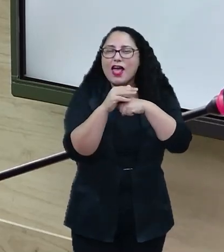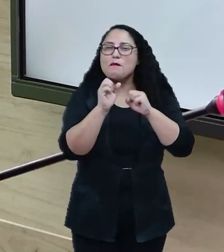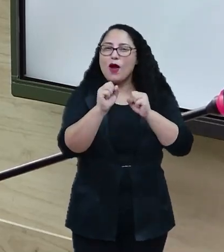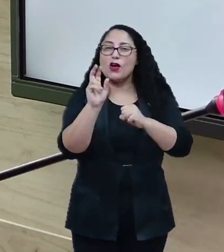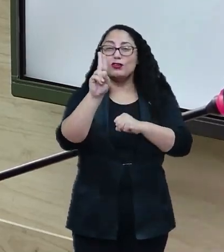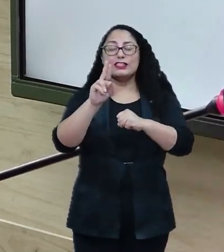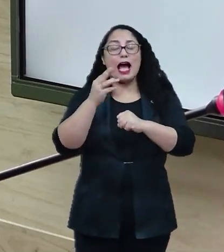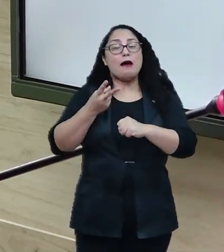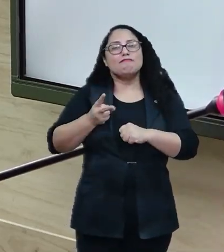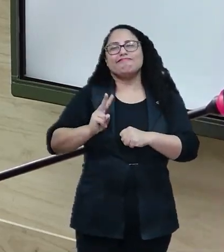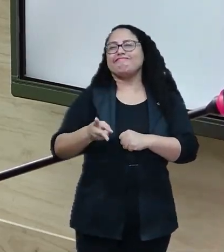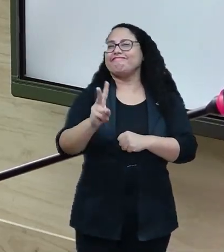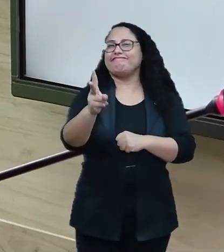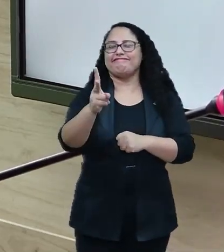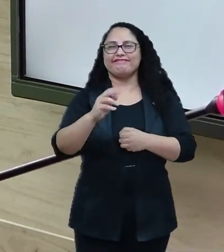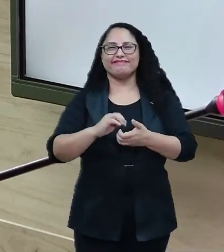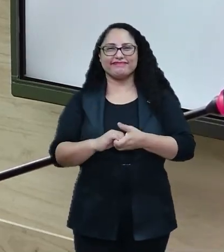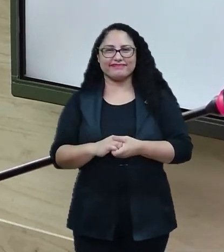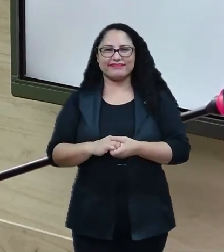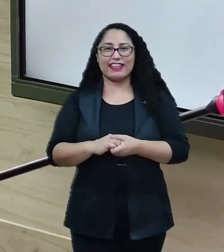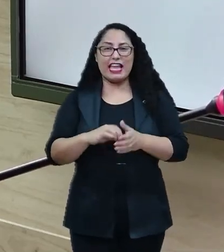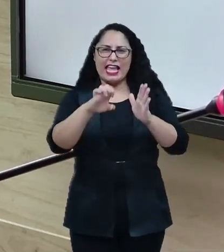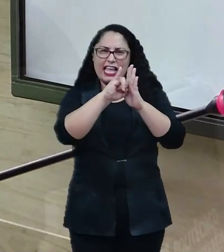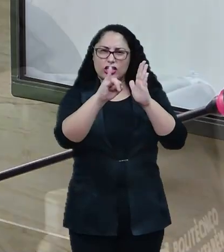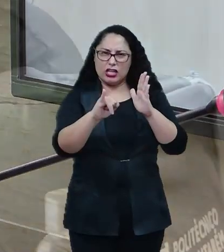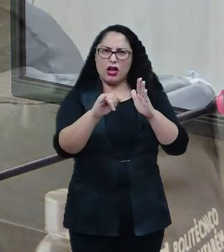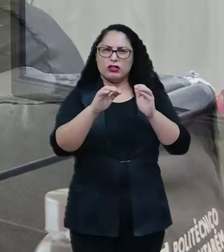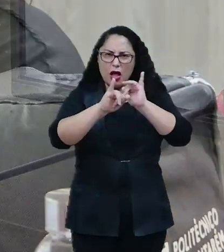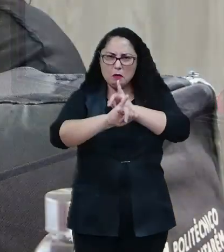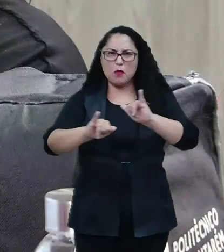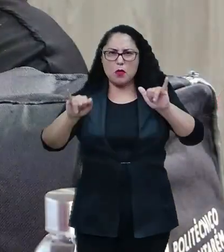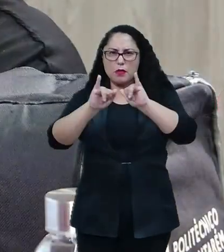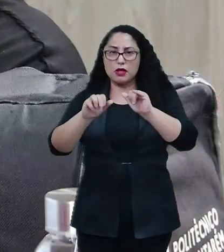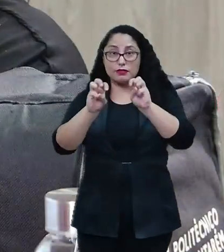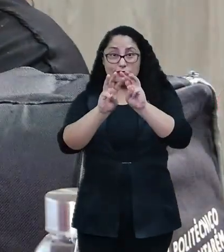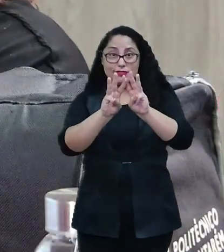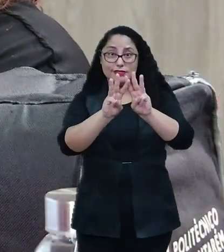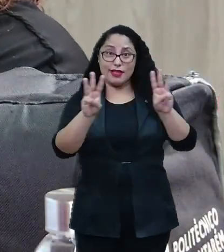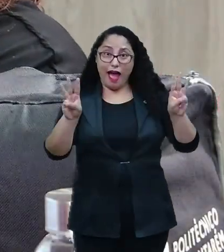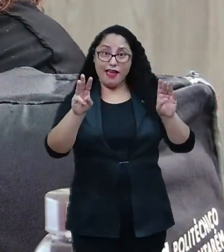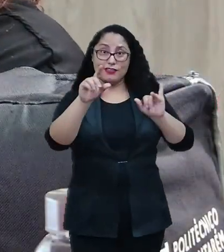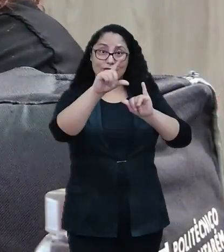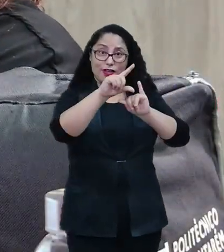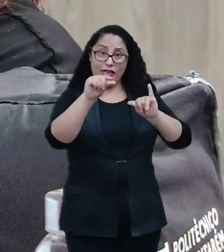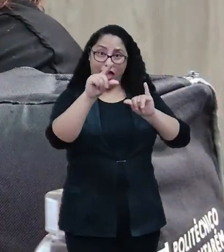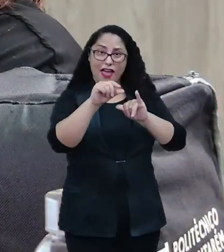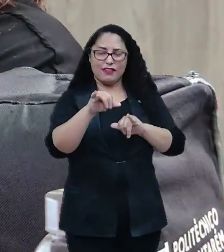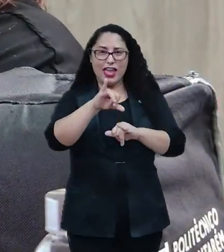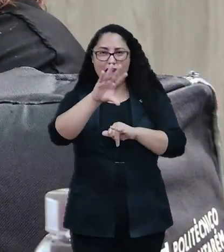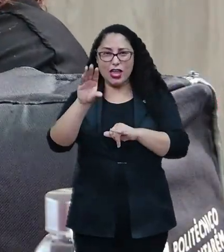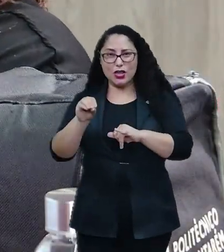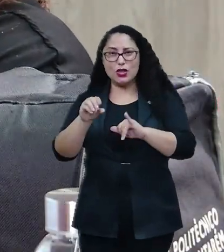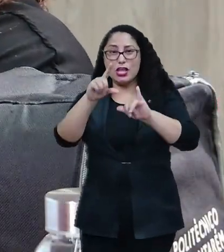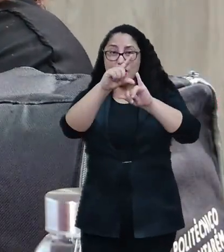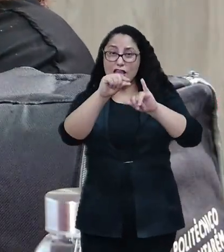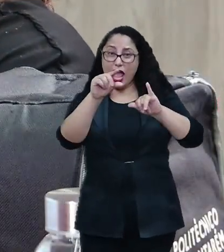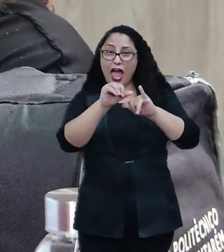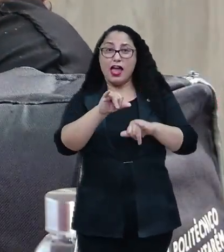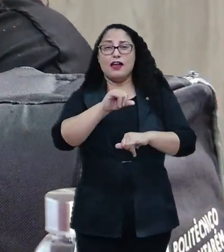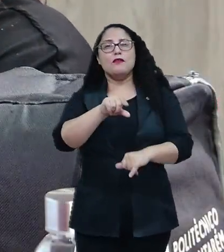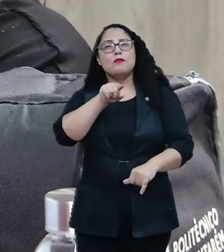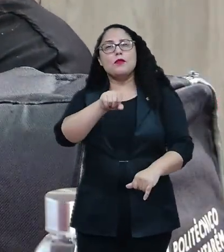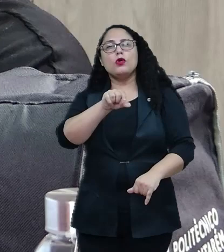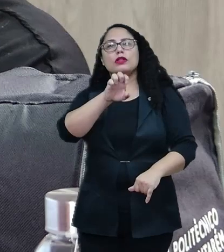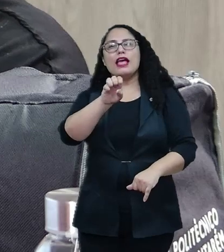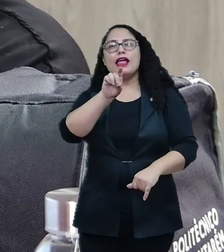utilizado para o resto da sua vida, né? E esses editais estão publicados no site do IFB, não é isso? Sim,